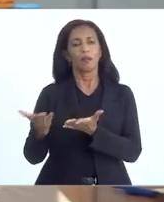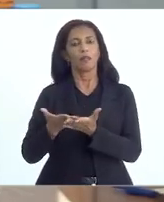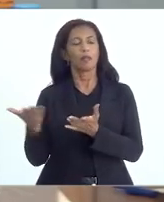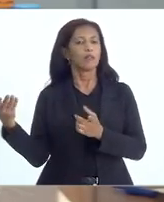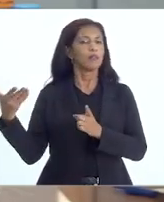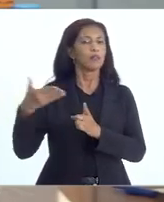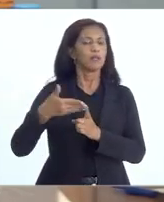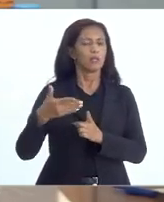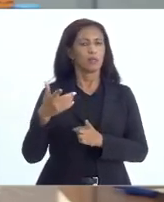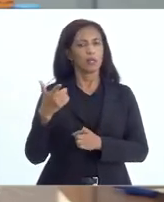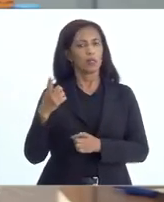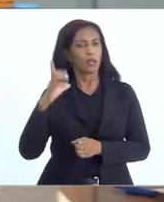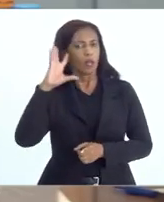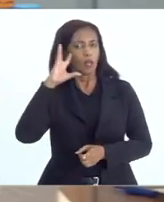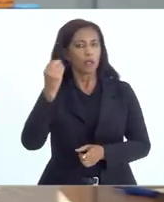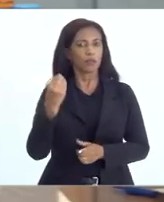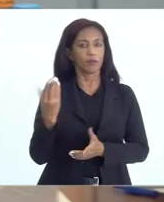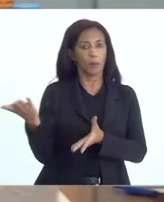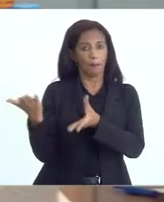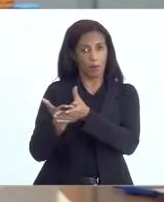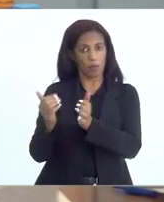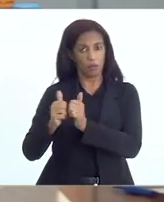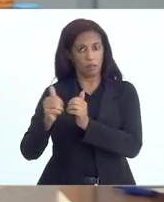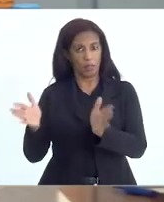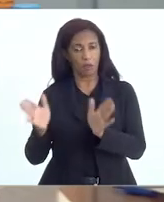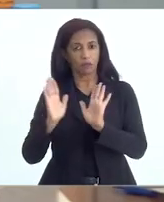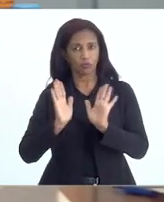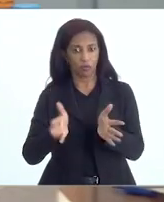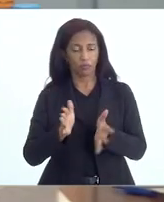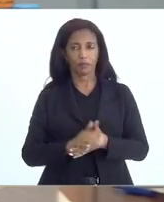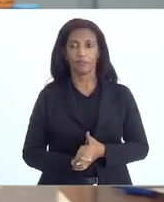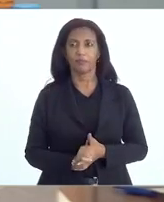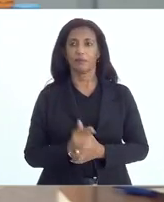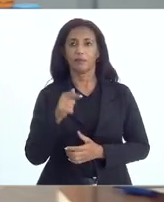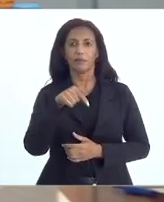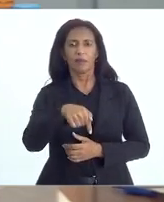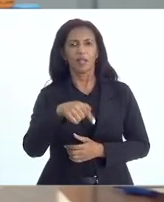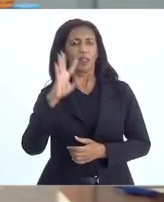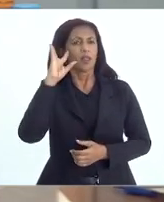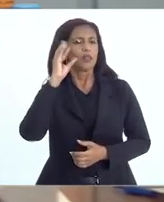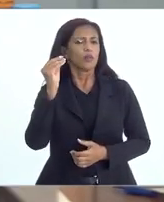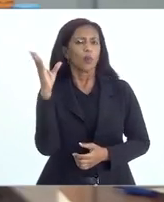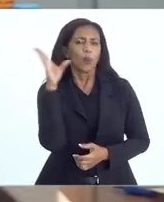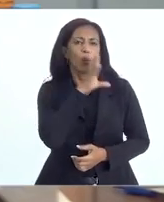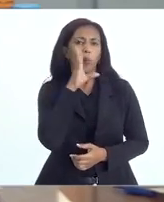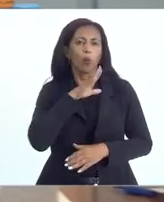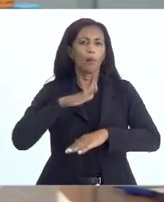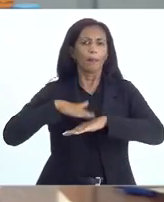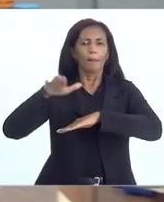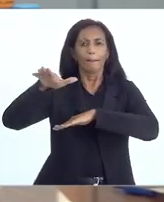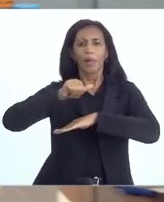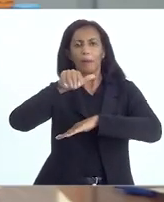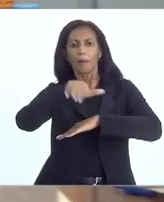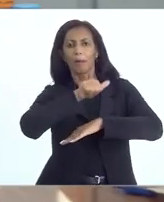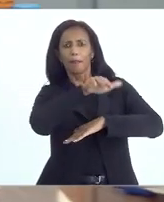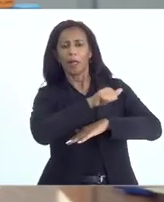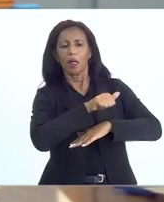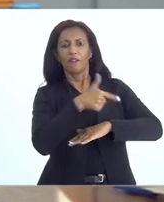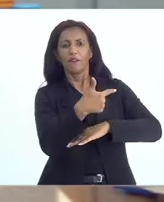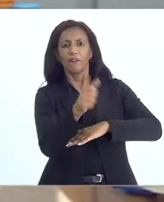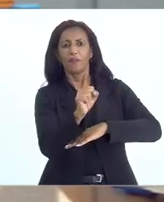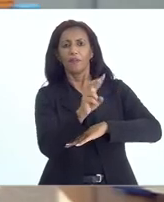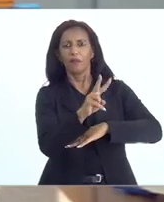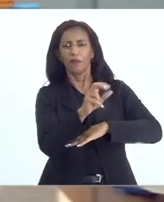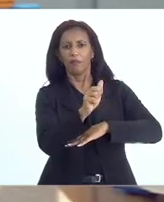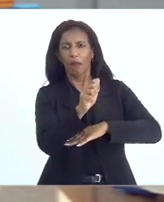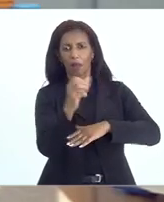seguinte sentido a gente tentar já tem um processo aberto Coronel palito de se resolver logo fazer o chamamento imediato das 22 das